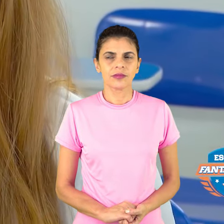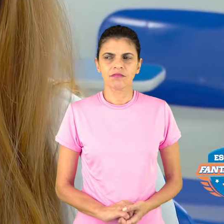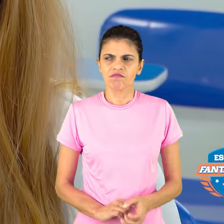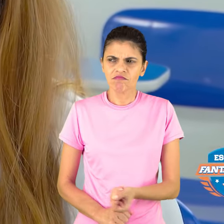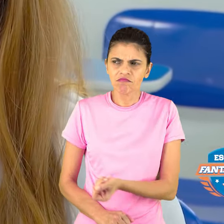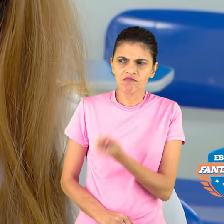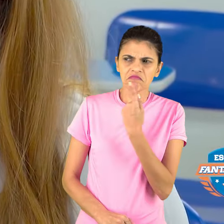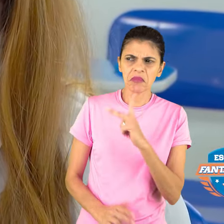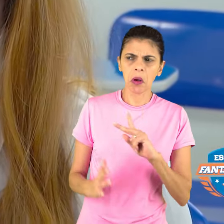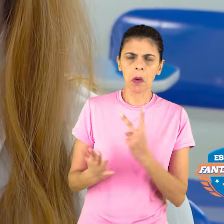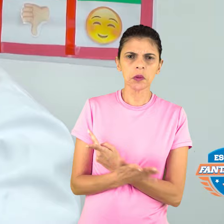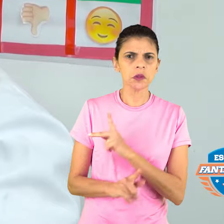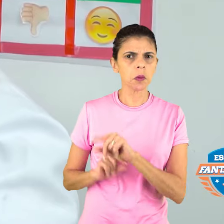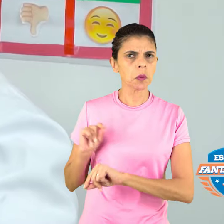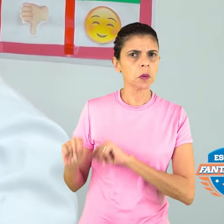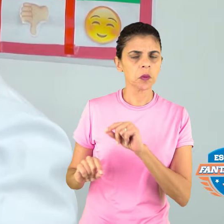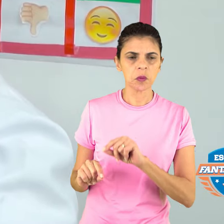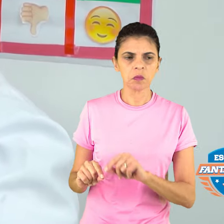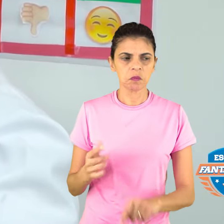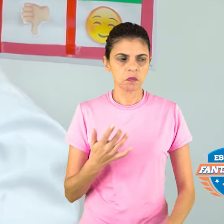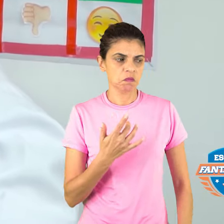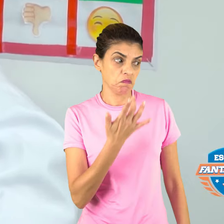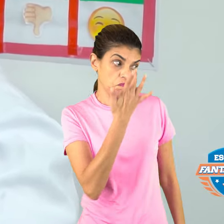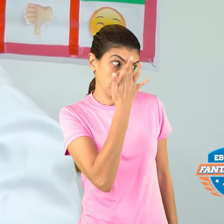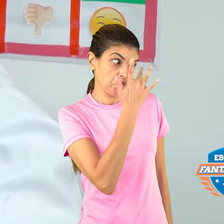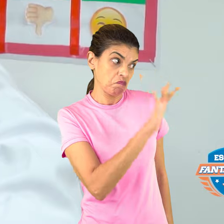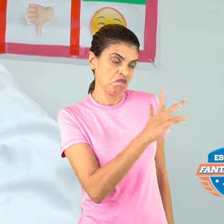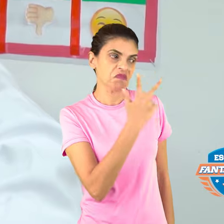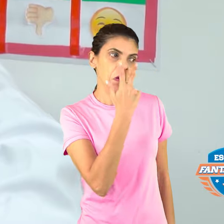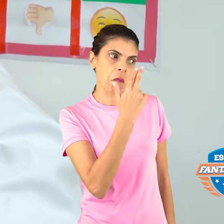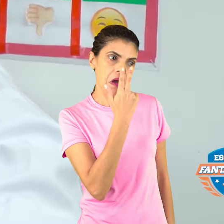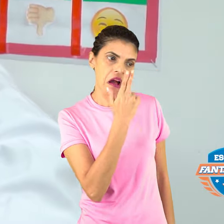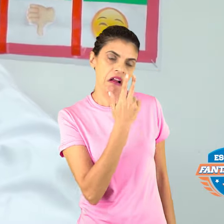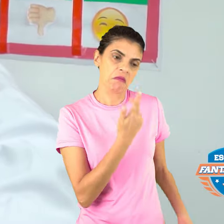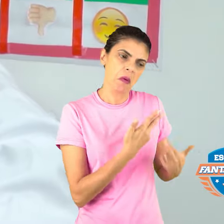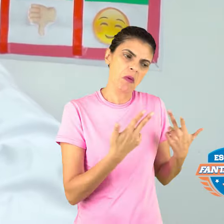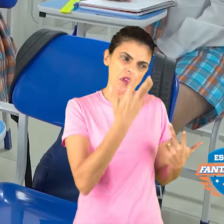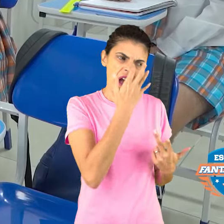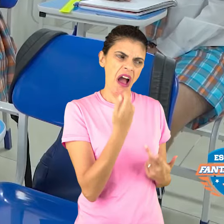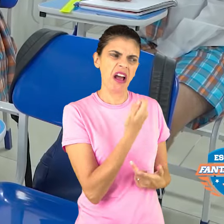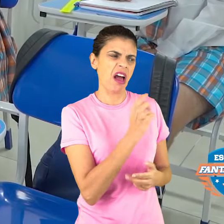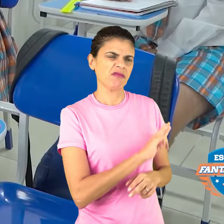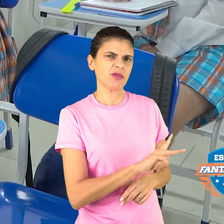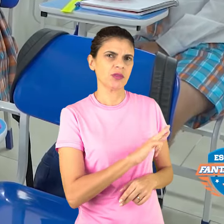O que será que aconteceu? Eu não sei, mas eu espero que não seja nada grave.